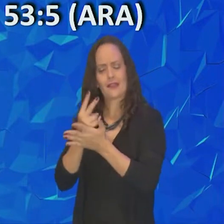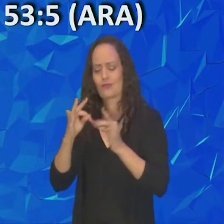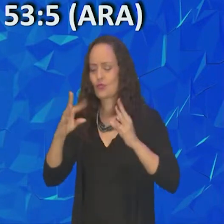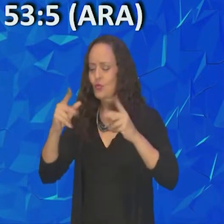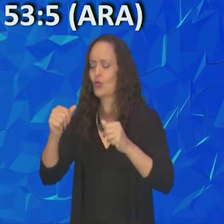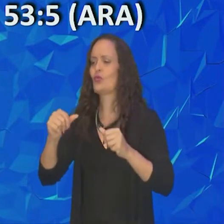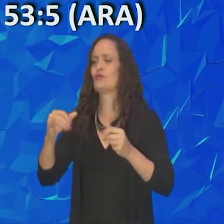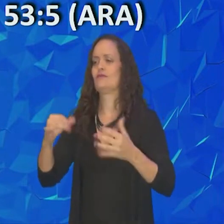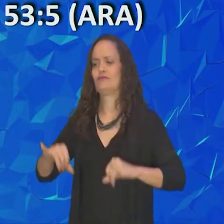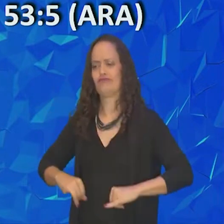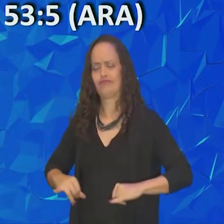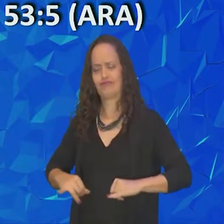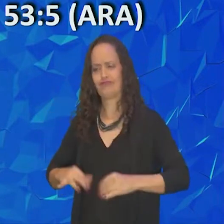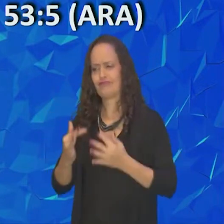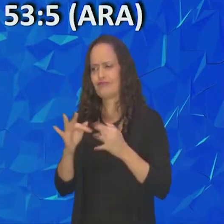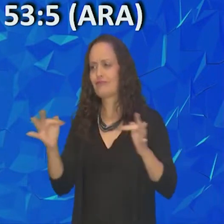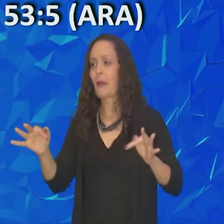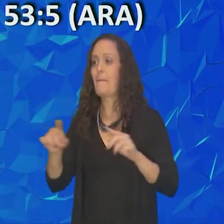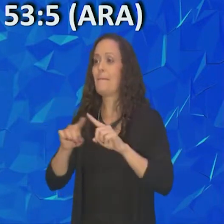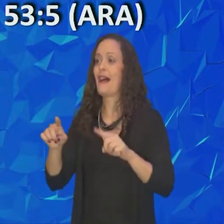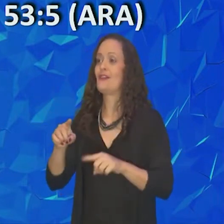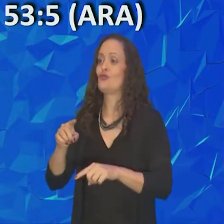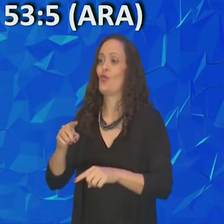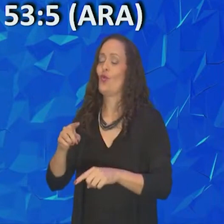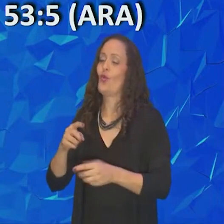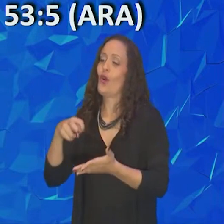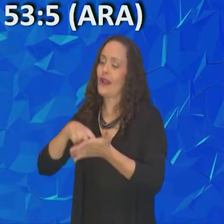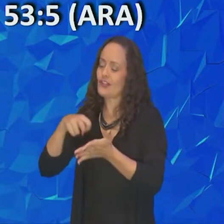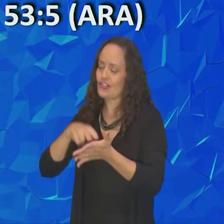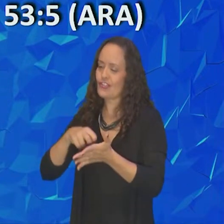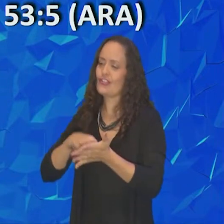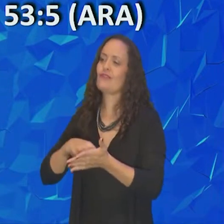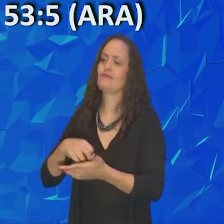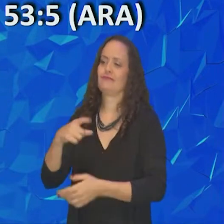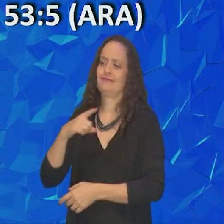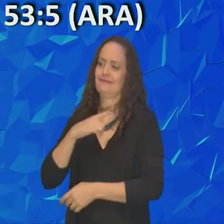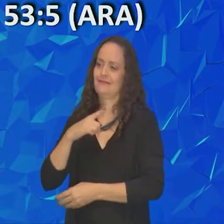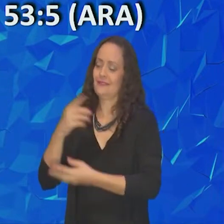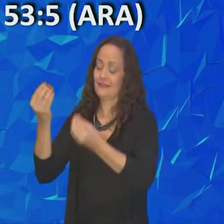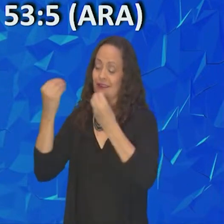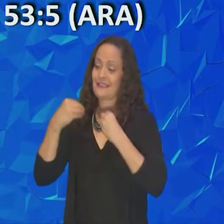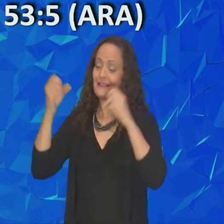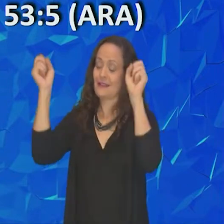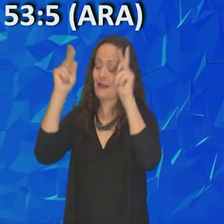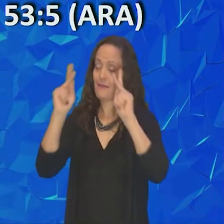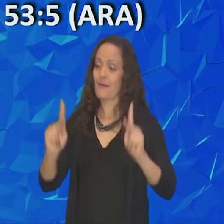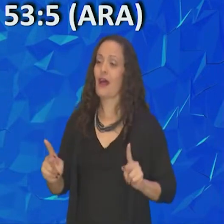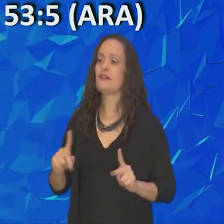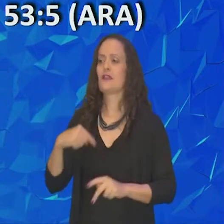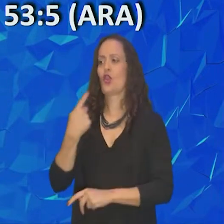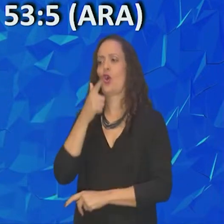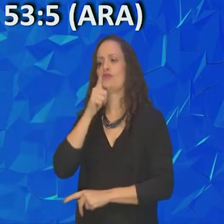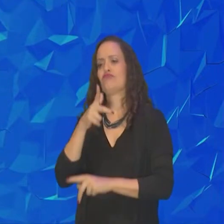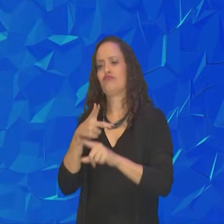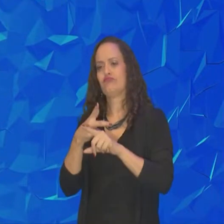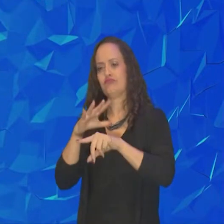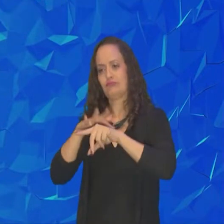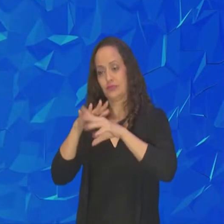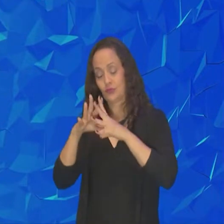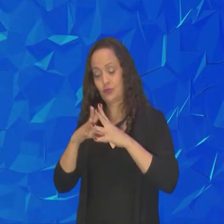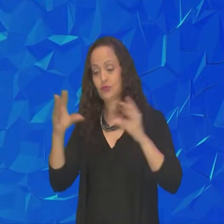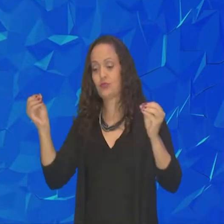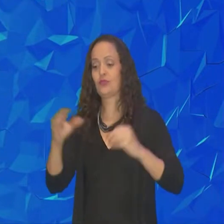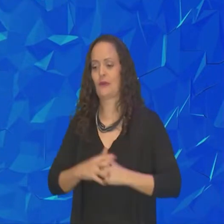o castigo que nos traz a paz estava sobre ele, e pelas suas pisaduras fomos sarados. Todos nós